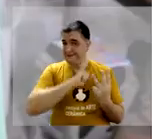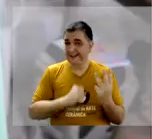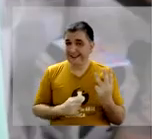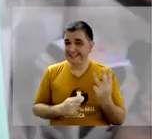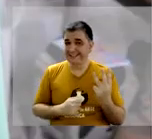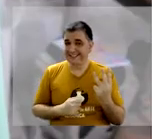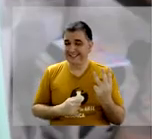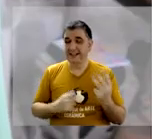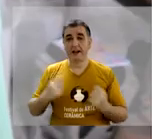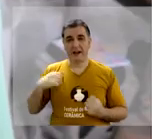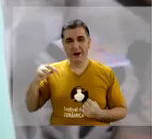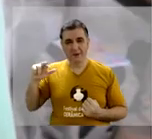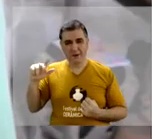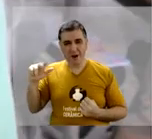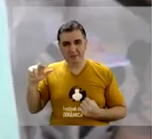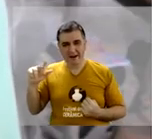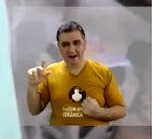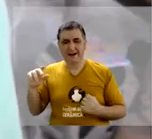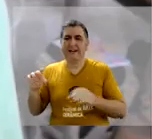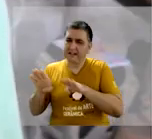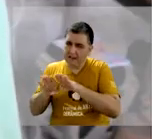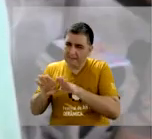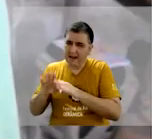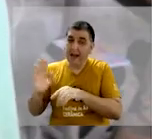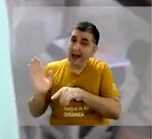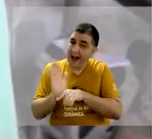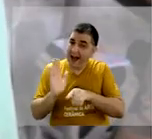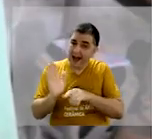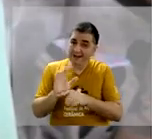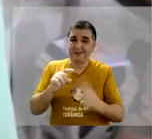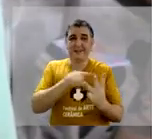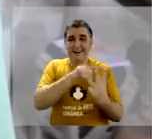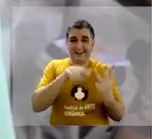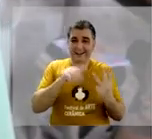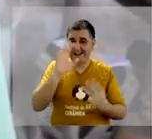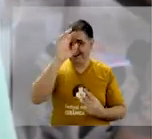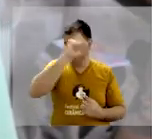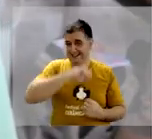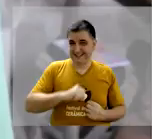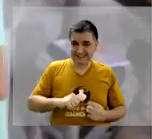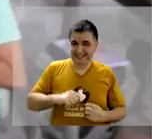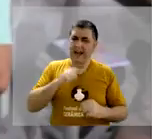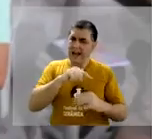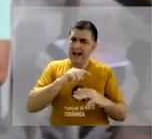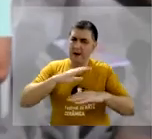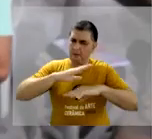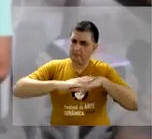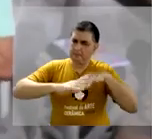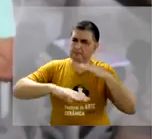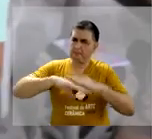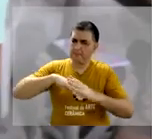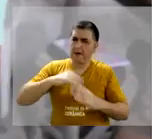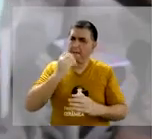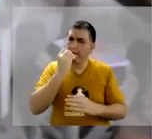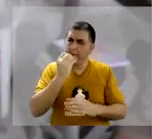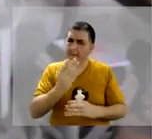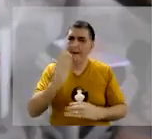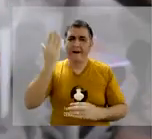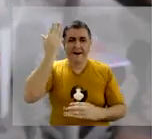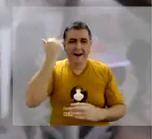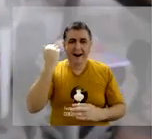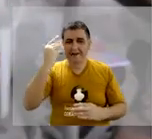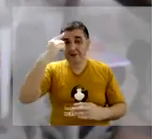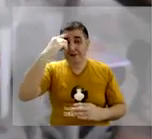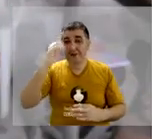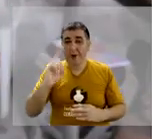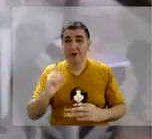As filhas das minhas irmãs, com elas, com as mães, com a minha mãe também. Mas parece que já é um dom, que elas já pegam e já faz